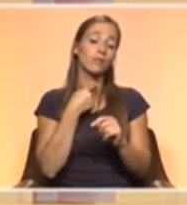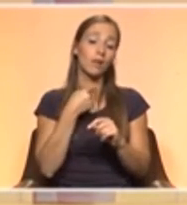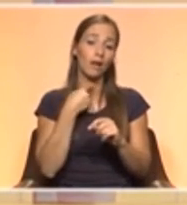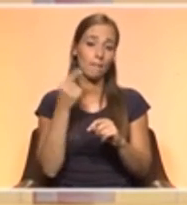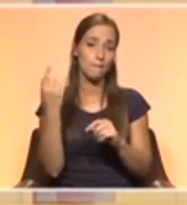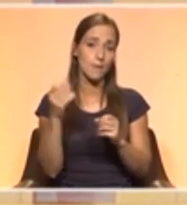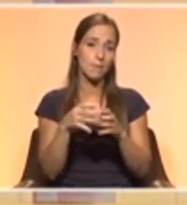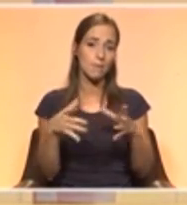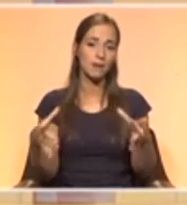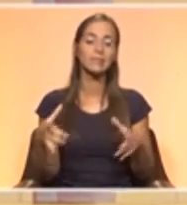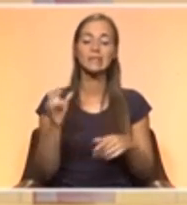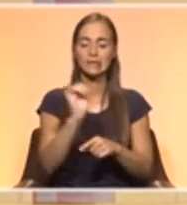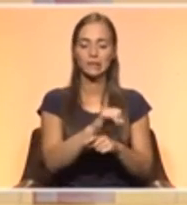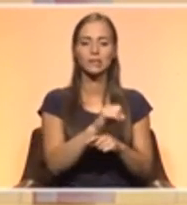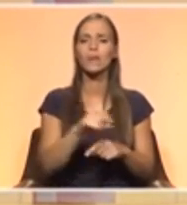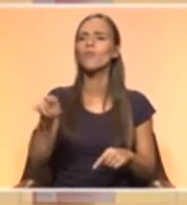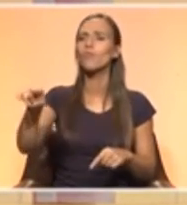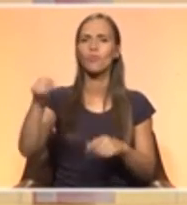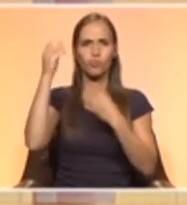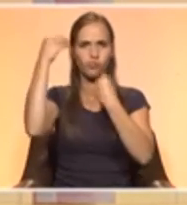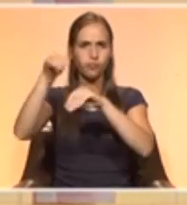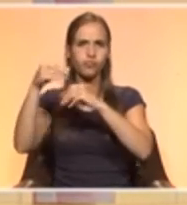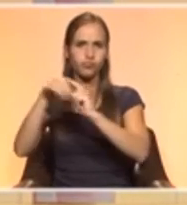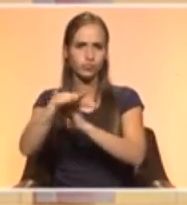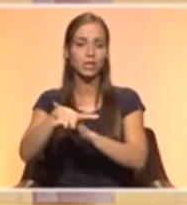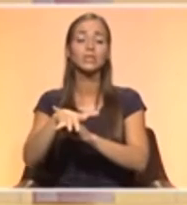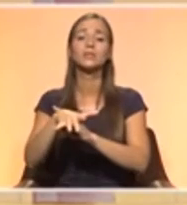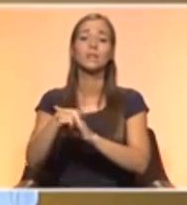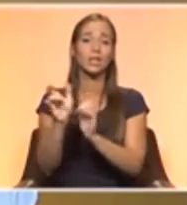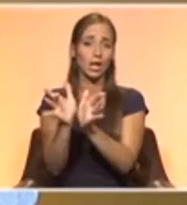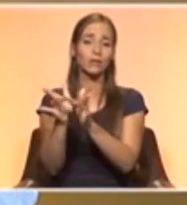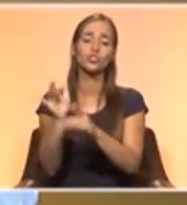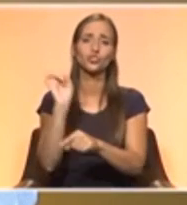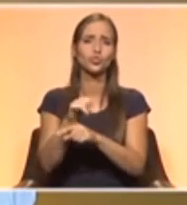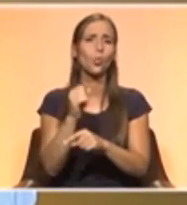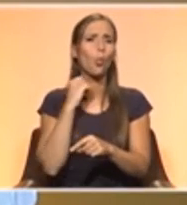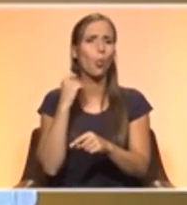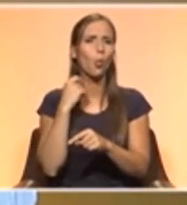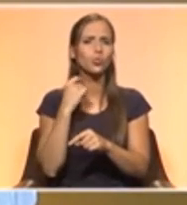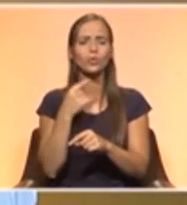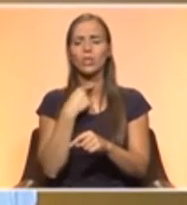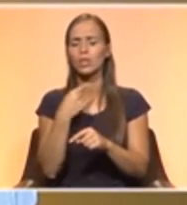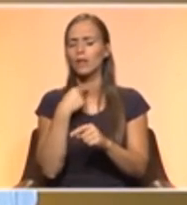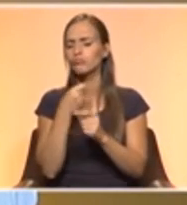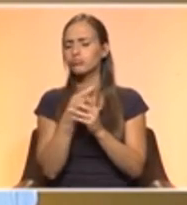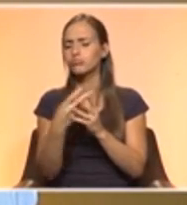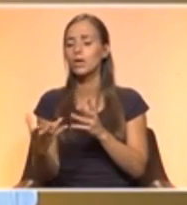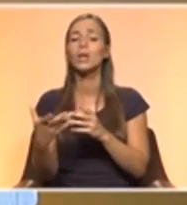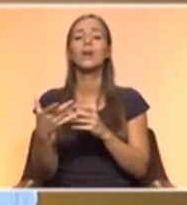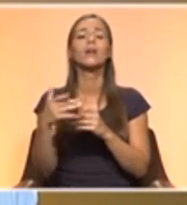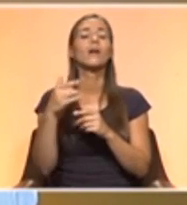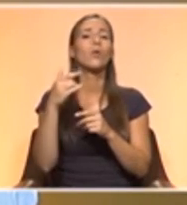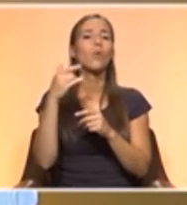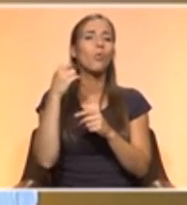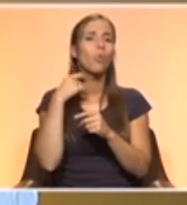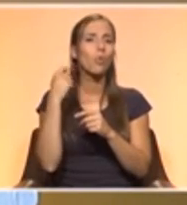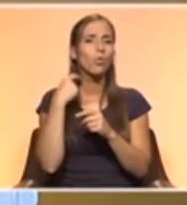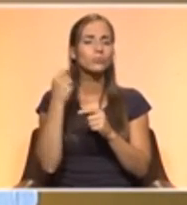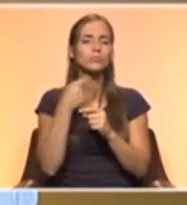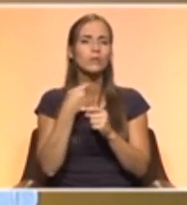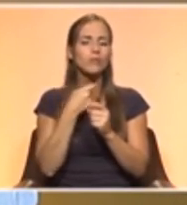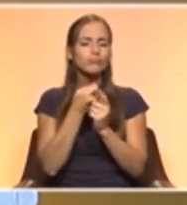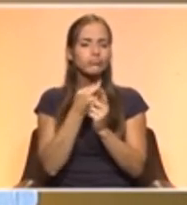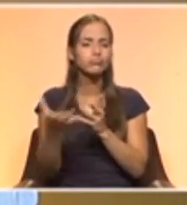exatamente e e no vosso Caso vocês dão formação online damos Temos vários cursos online e temos e dão e formação online para pessoas inclusive é que estejam